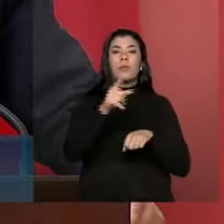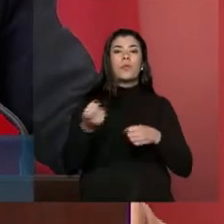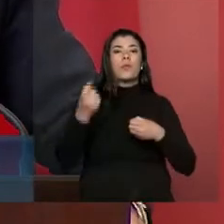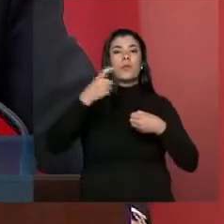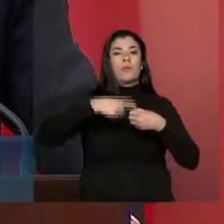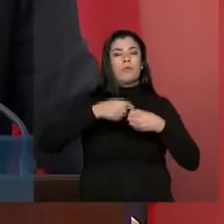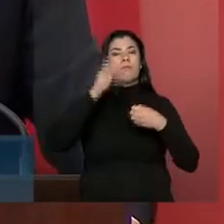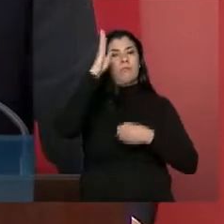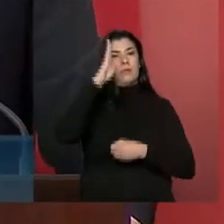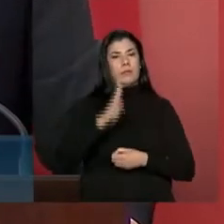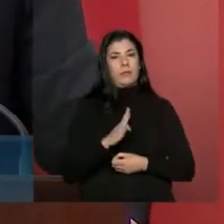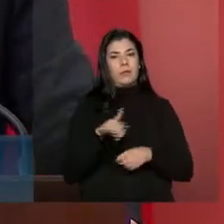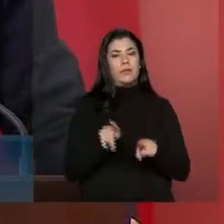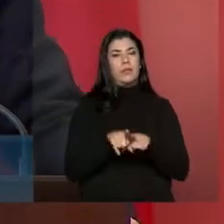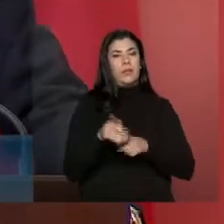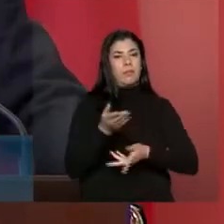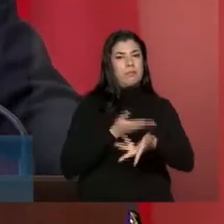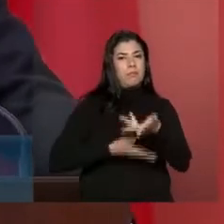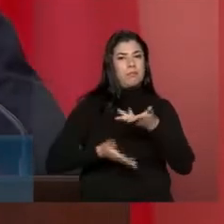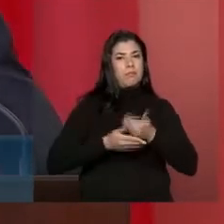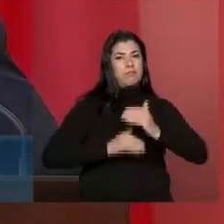para absorver